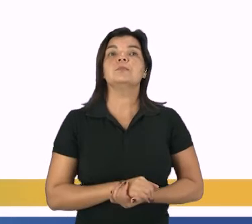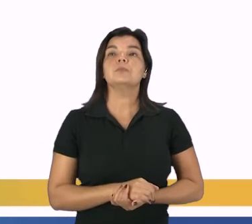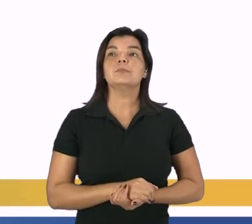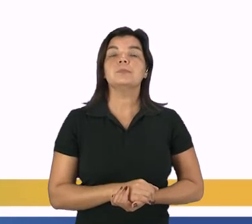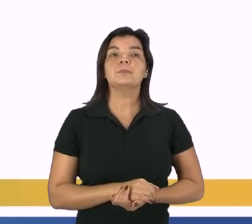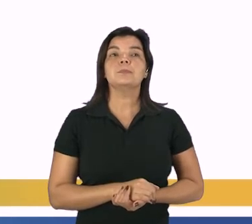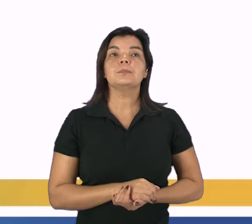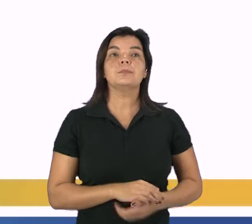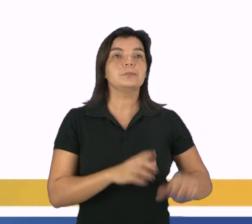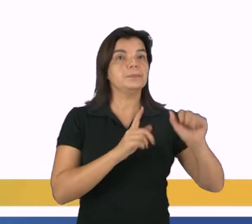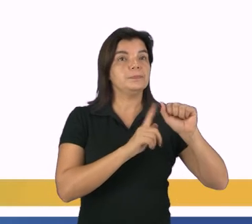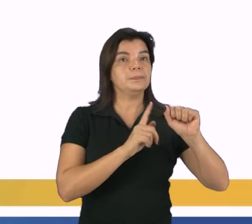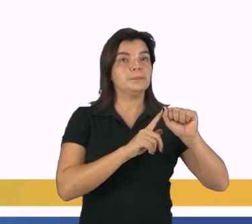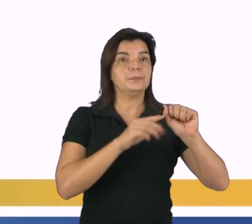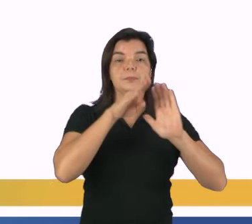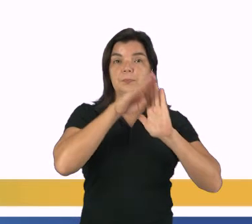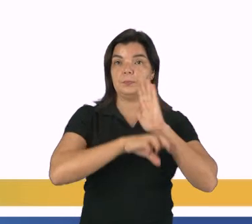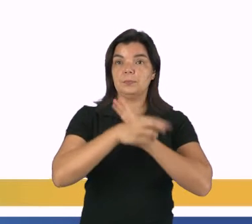sabe.